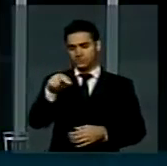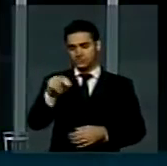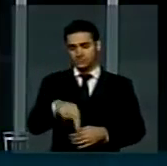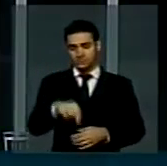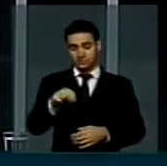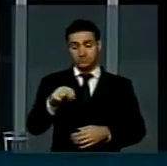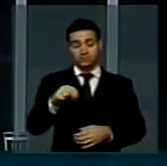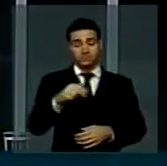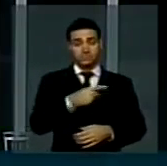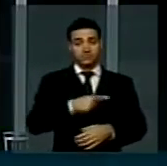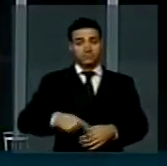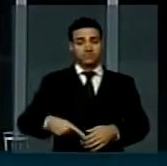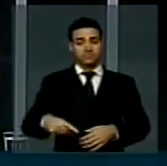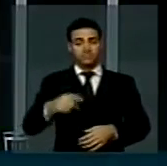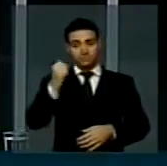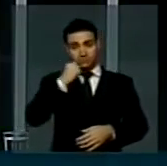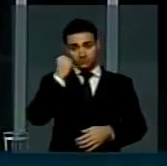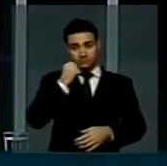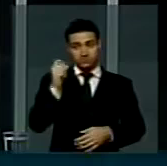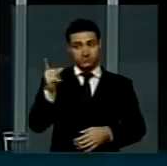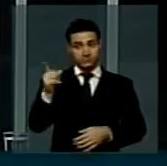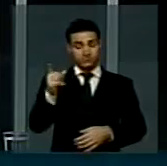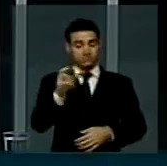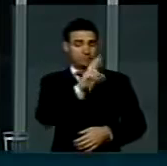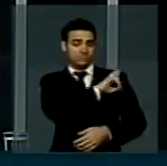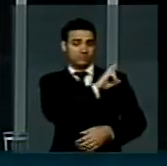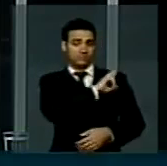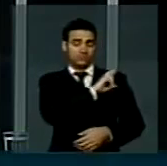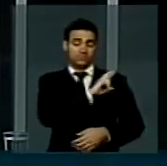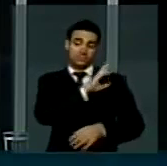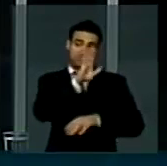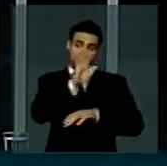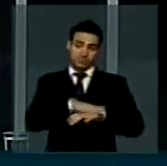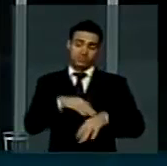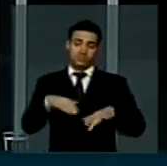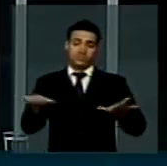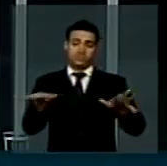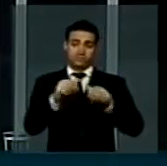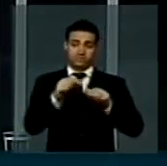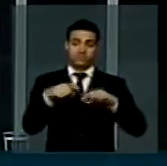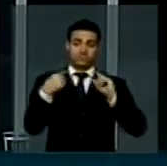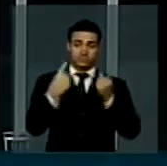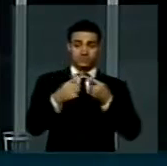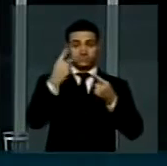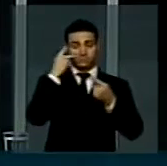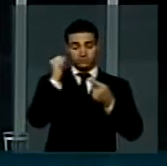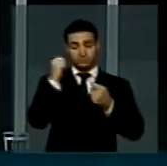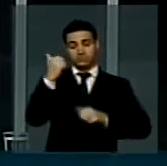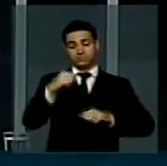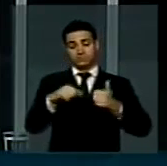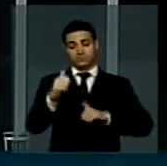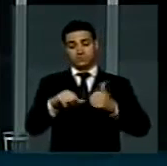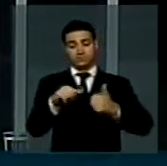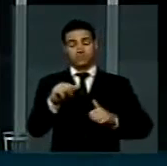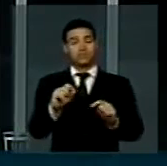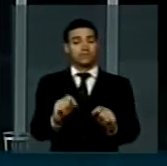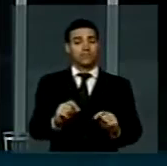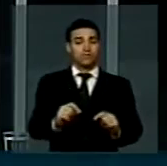Senado Federal, a quem tem a prerrogativa de convocar o Congresso Nacional para apreciação